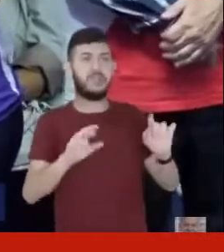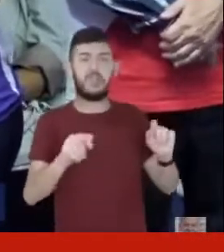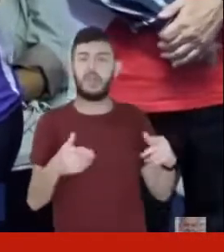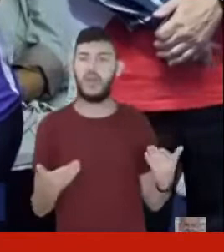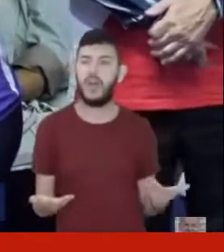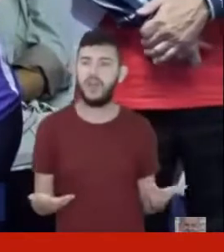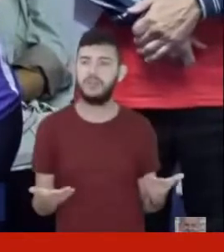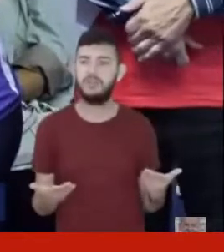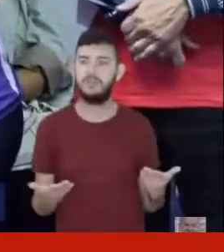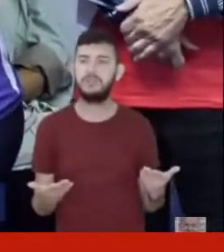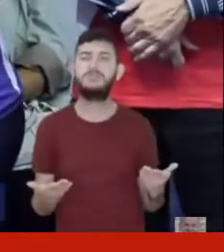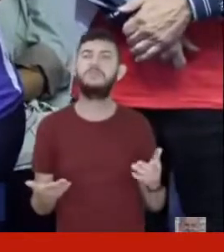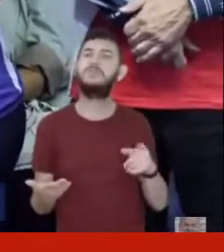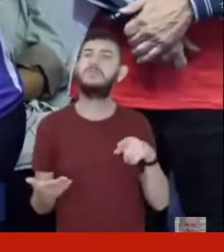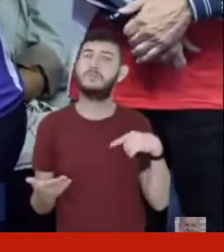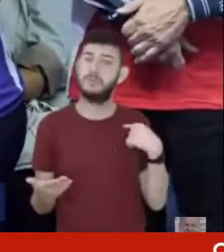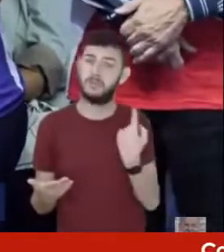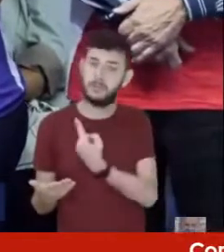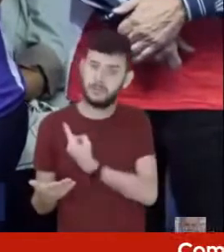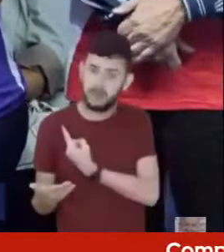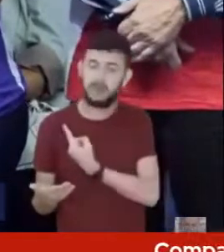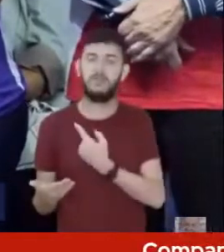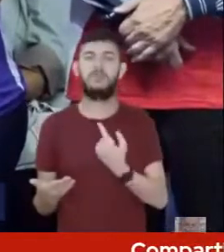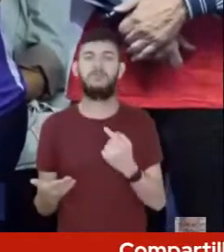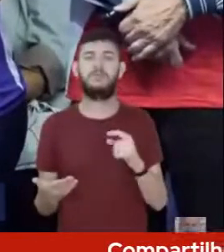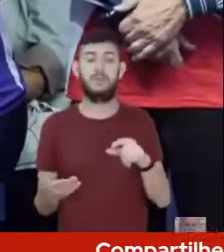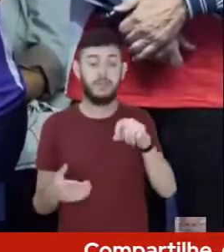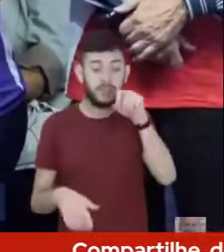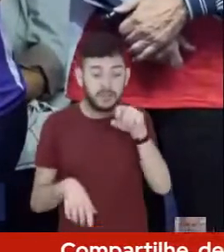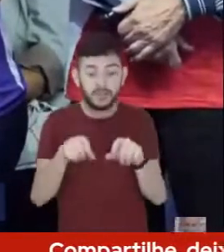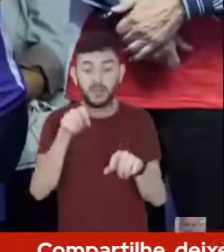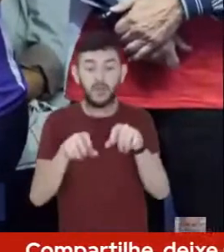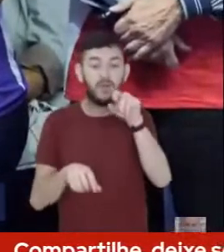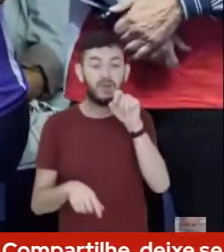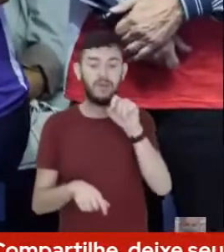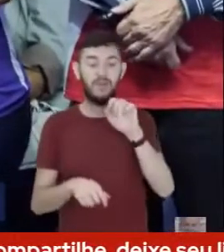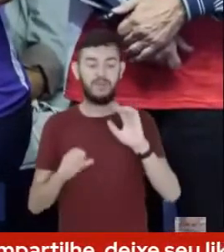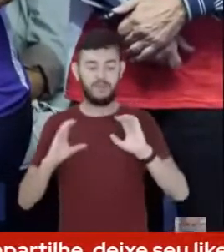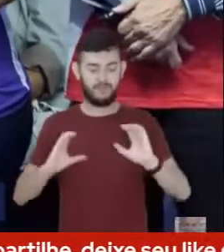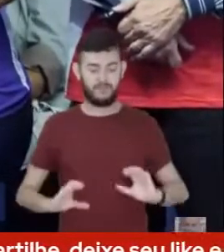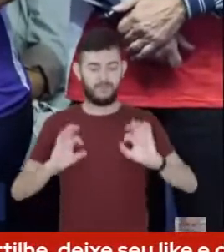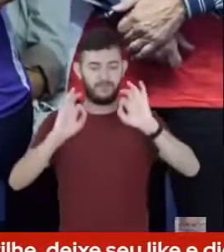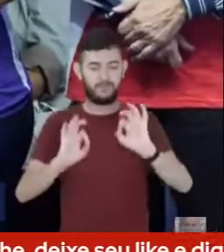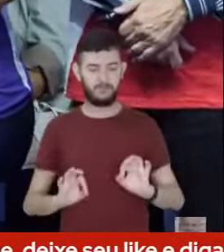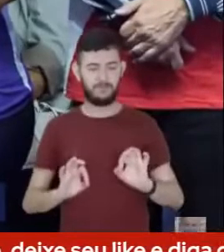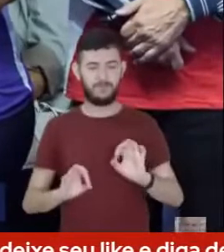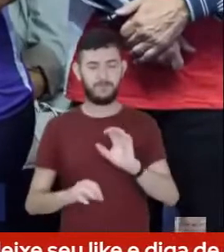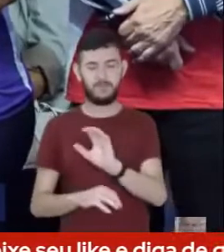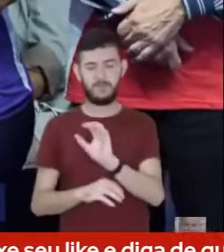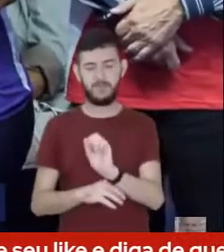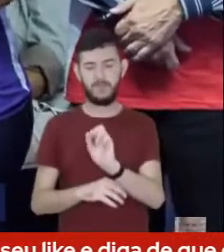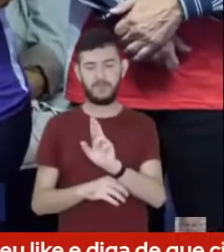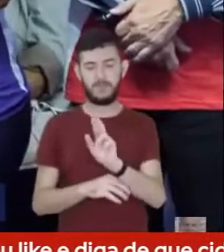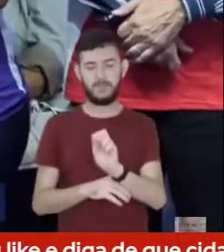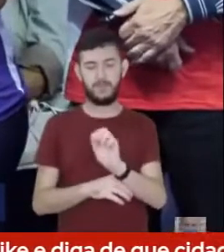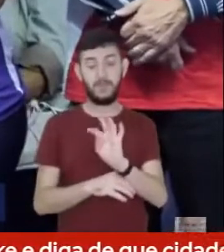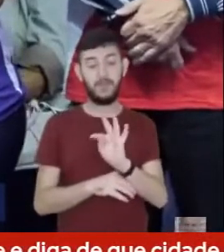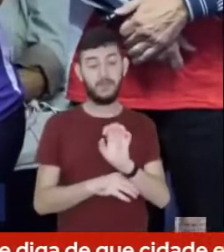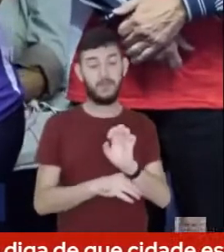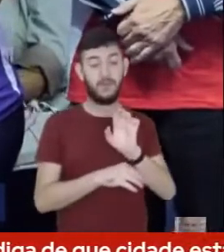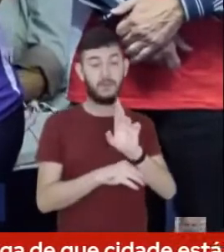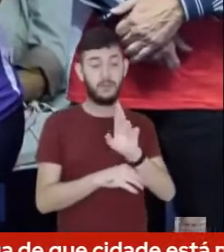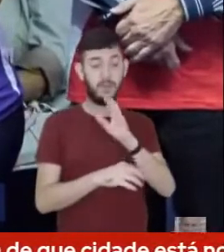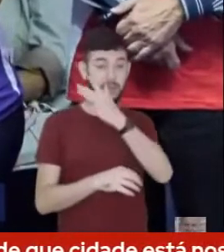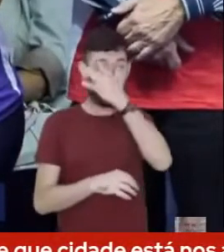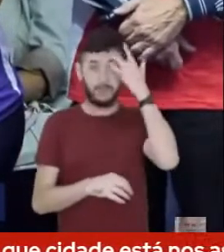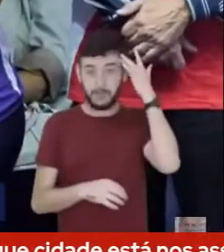nós escolhemos caráter, que nós escolhemos homens públicos testados na